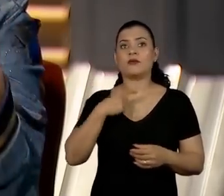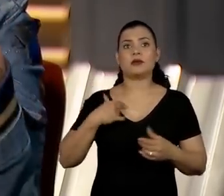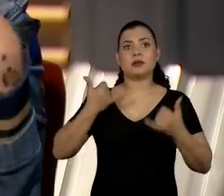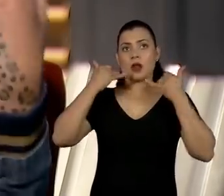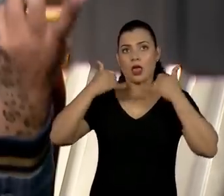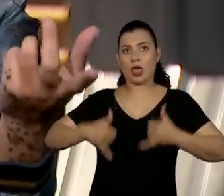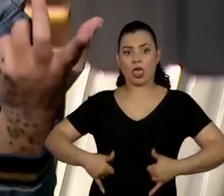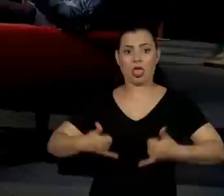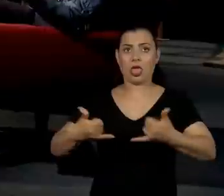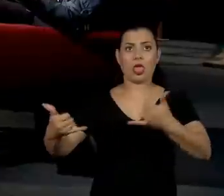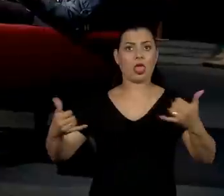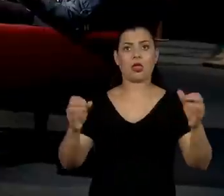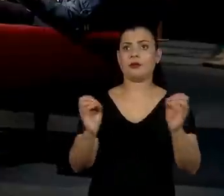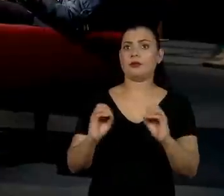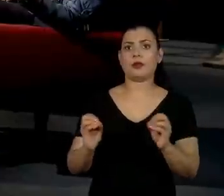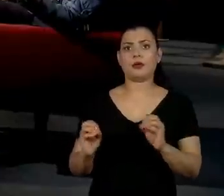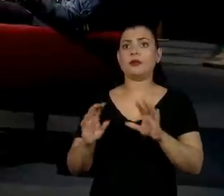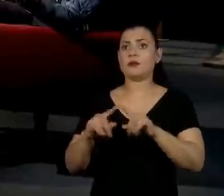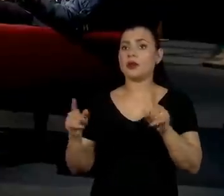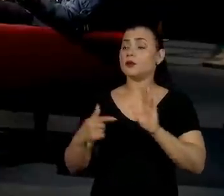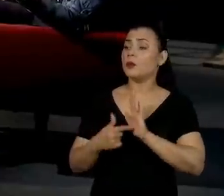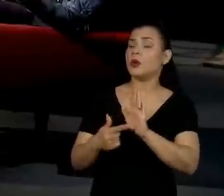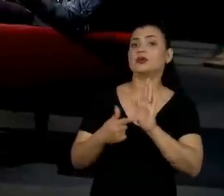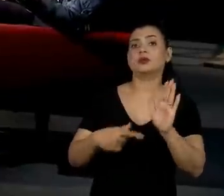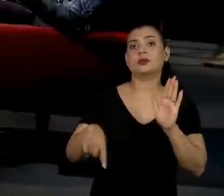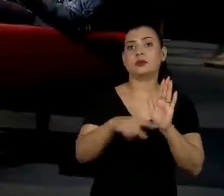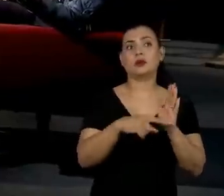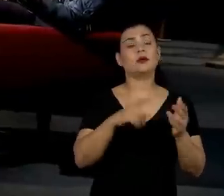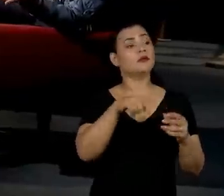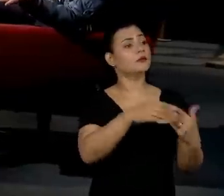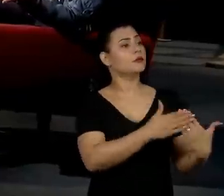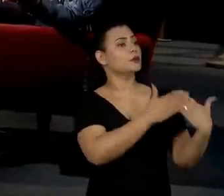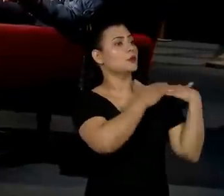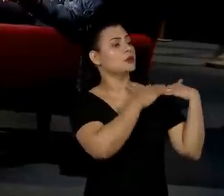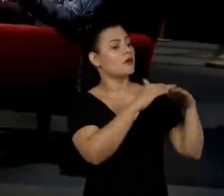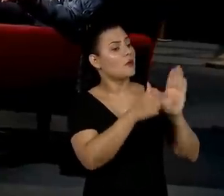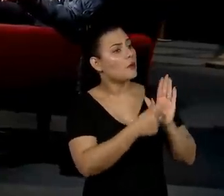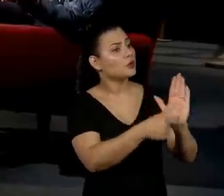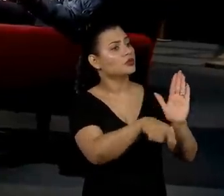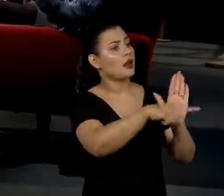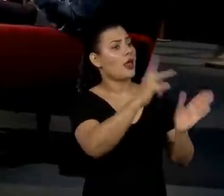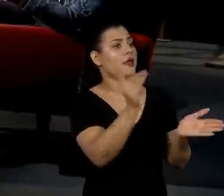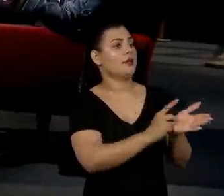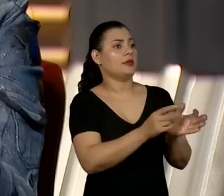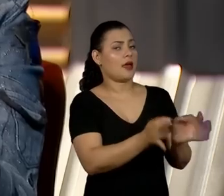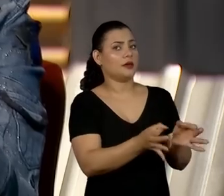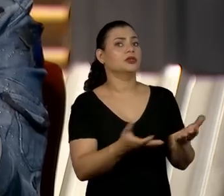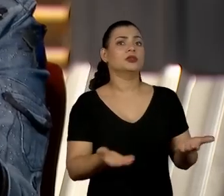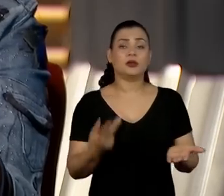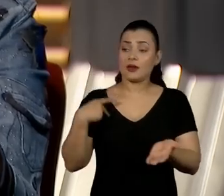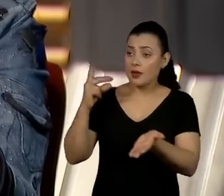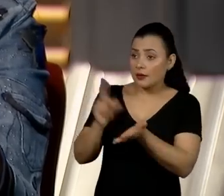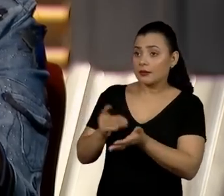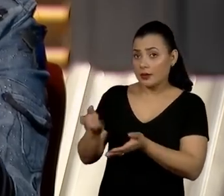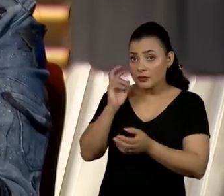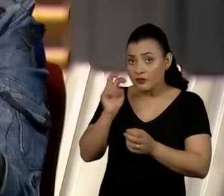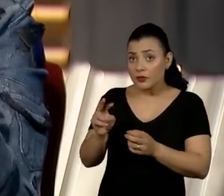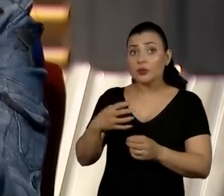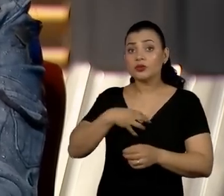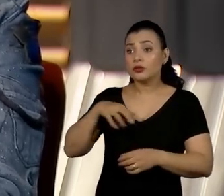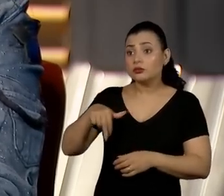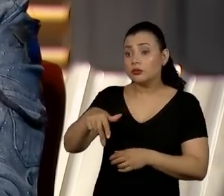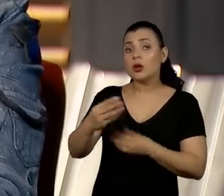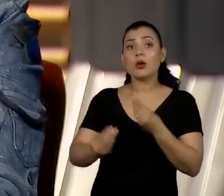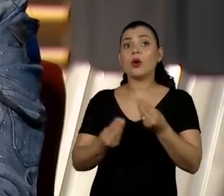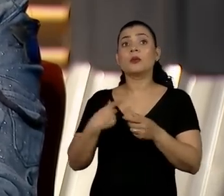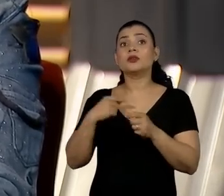com celular não vai ficando com o iPhone responsável você tá mostrando essa daqui é real realidade assim que tem que andar inclusive